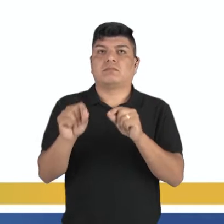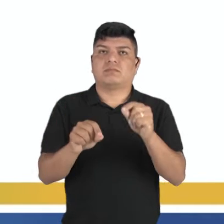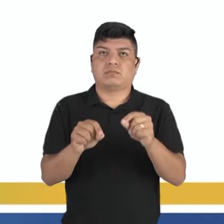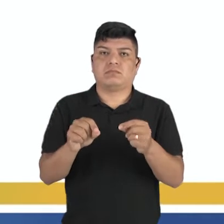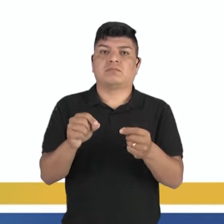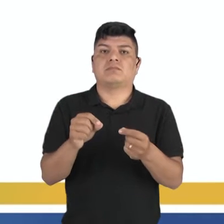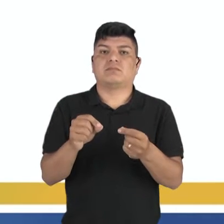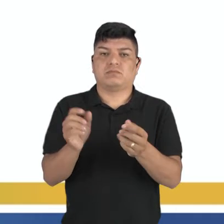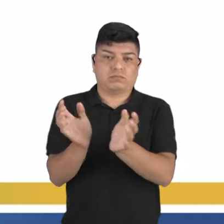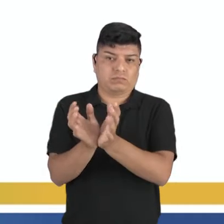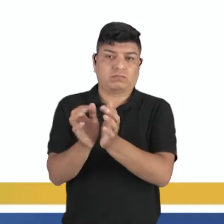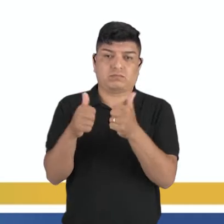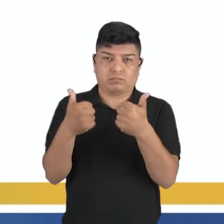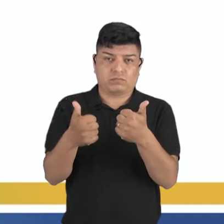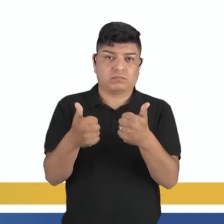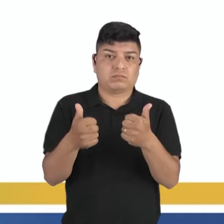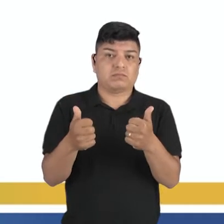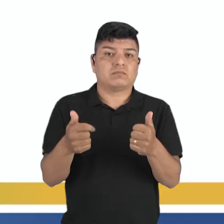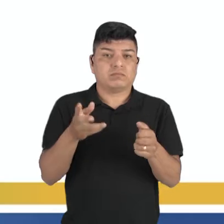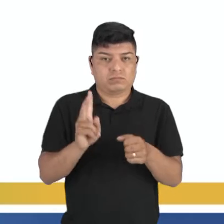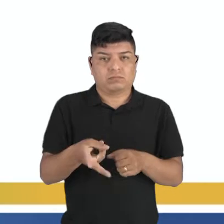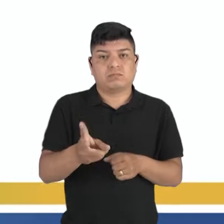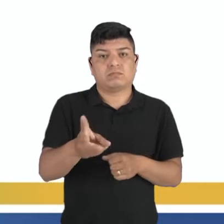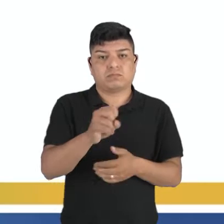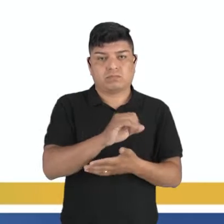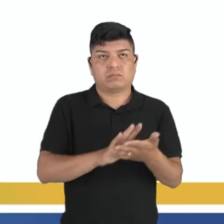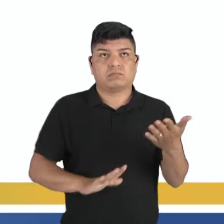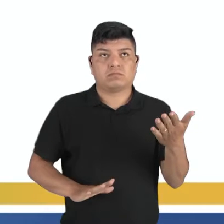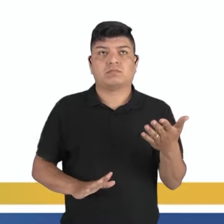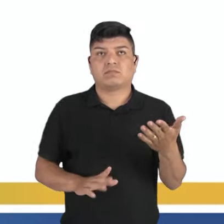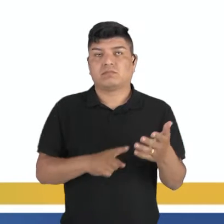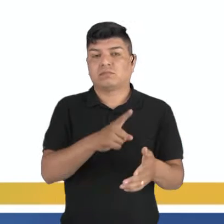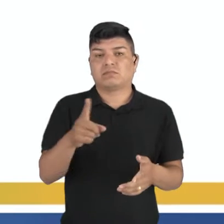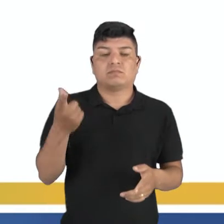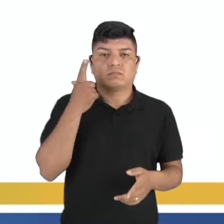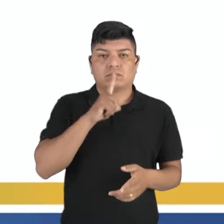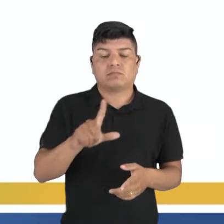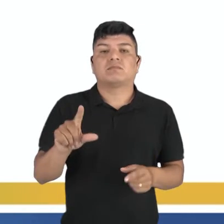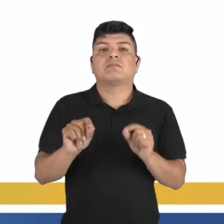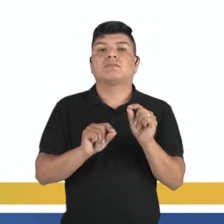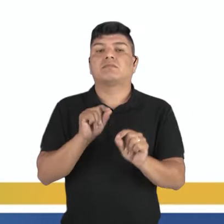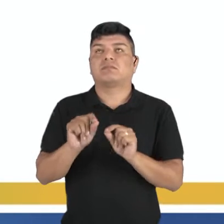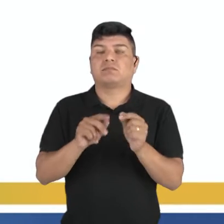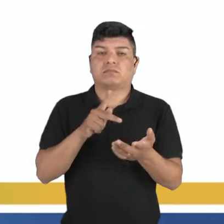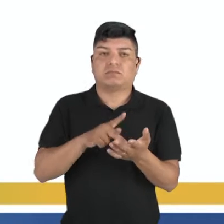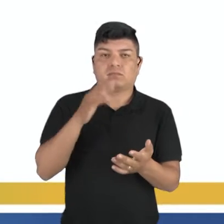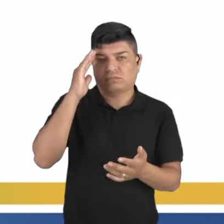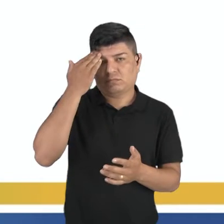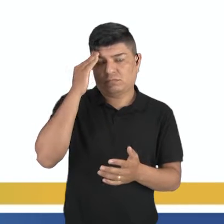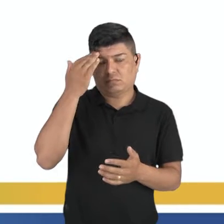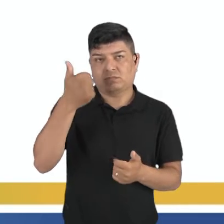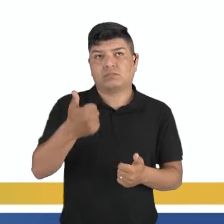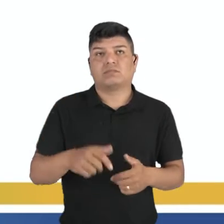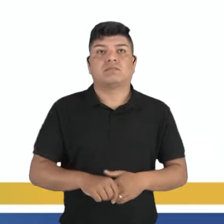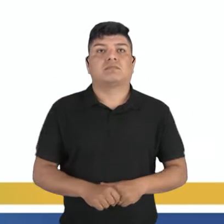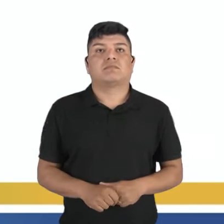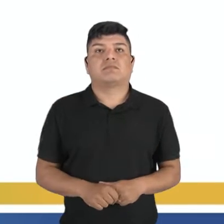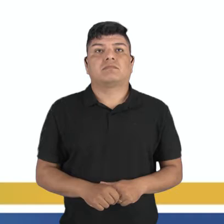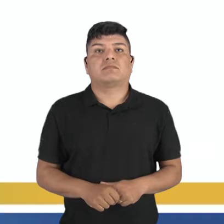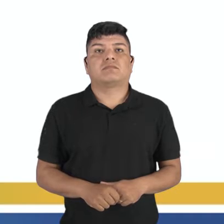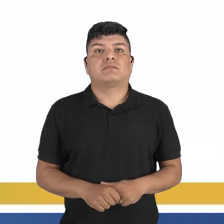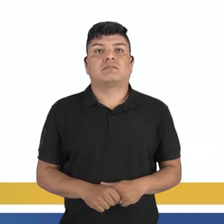determinado conjunto? Então, vamos lá, vamos continuar exercitando aí para a gente ver se a gente conseguiu entender direitinho essa